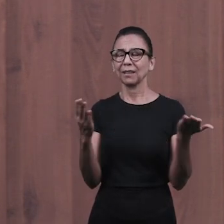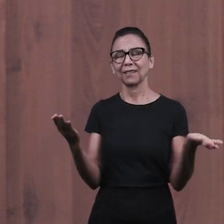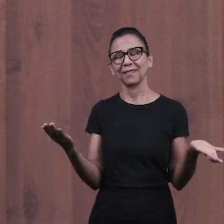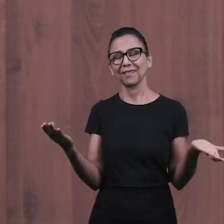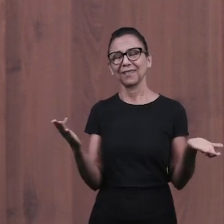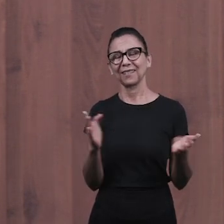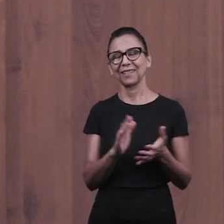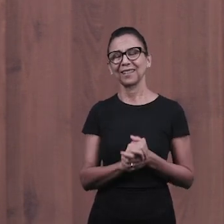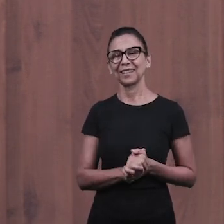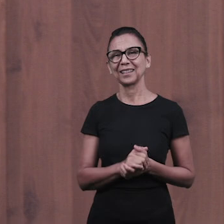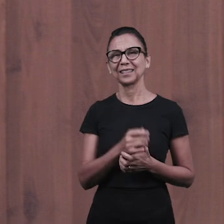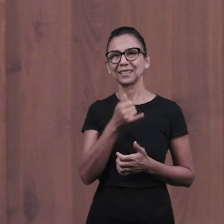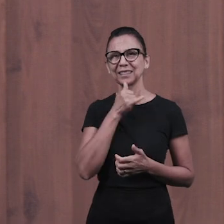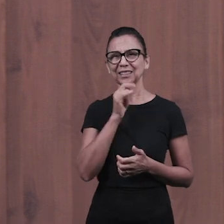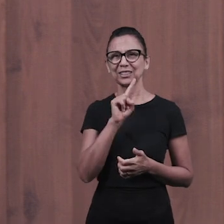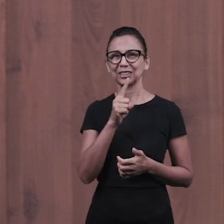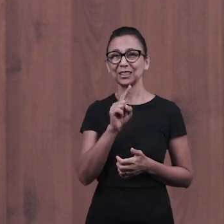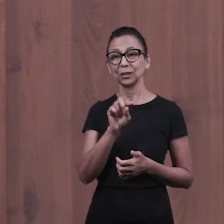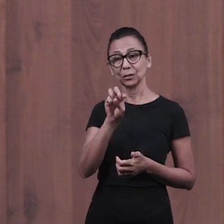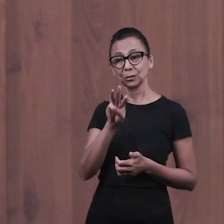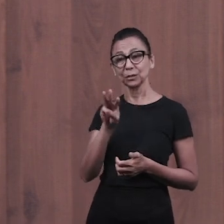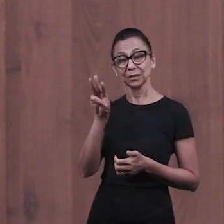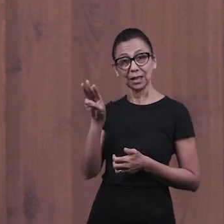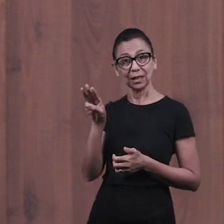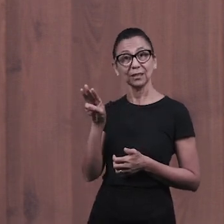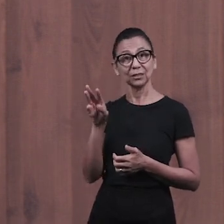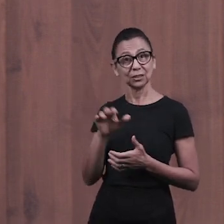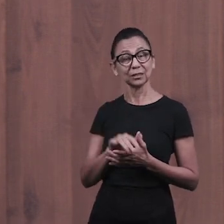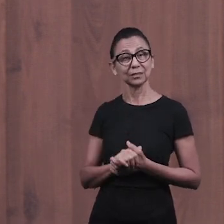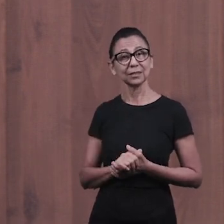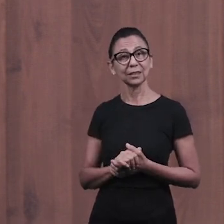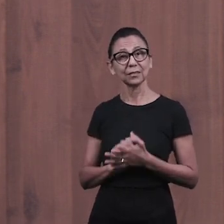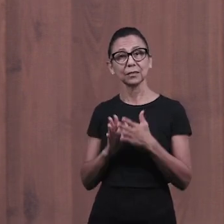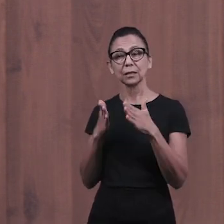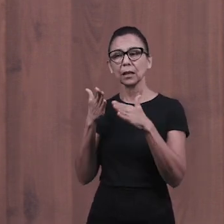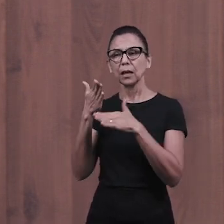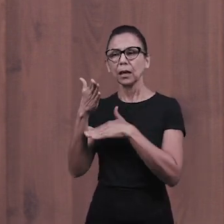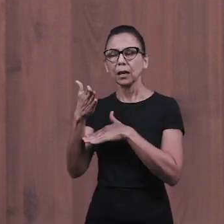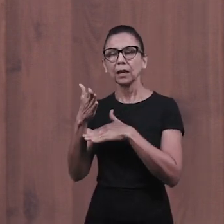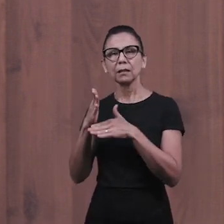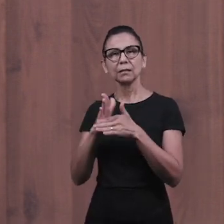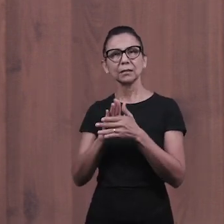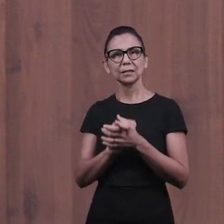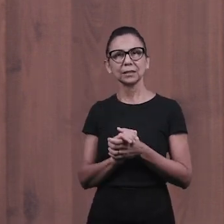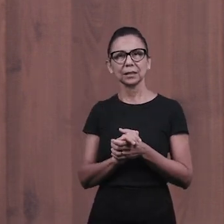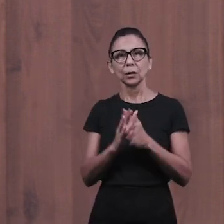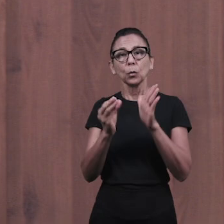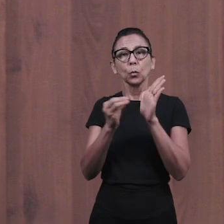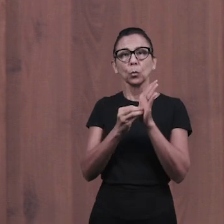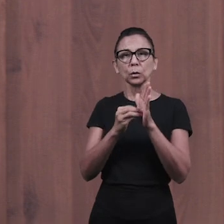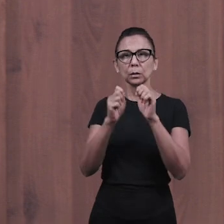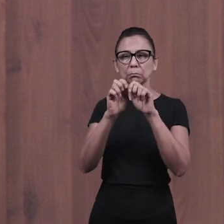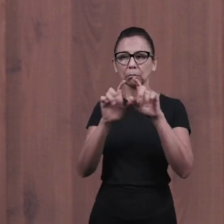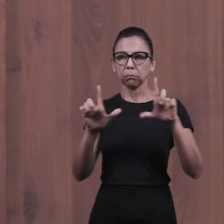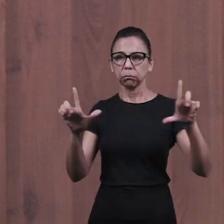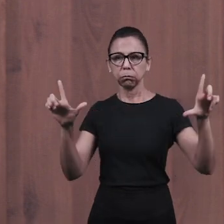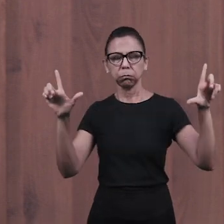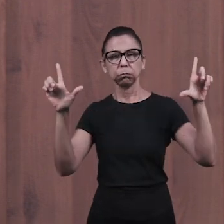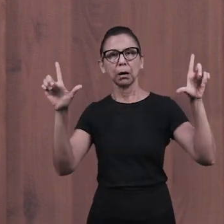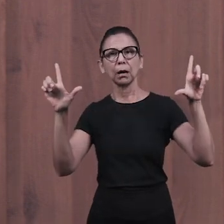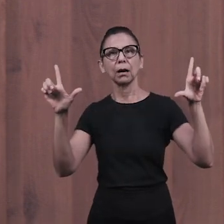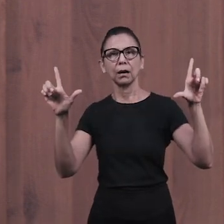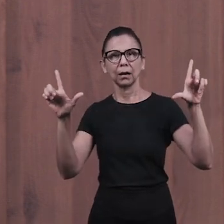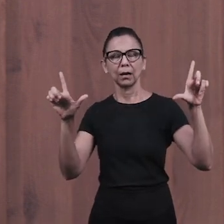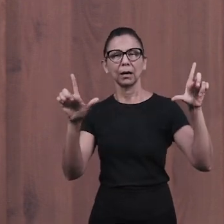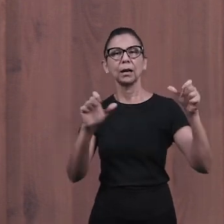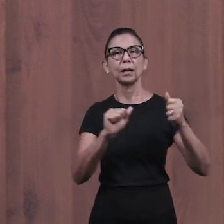acesso ao nosso site da Rádio e TV Web Manaim e ali poder acessar ali o conteúdo do seu vídeo,